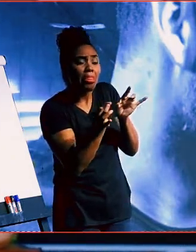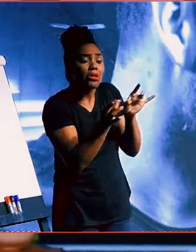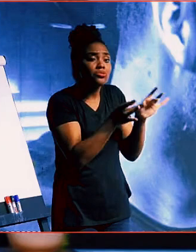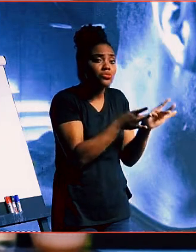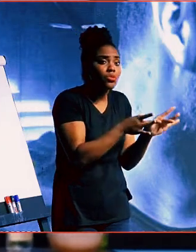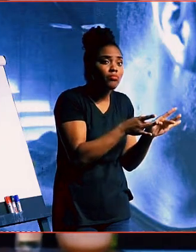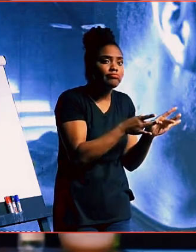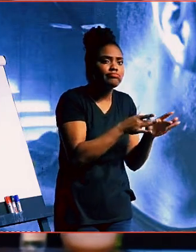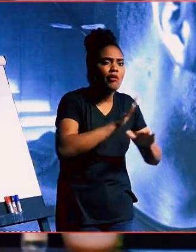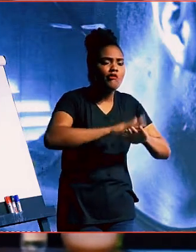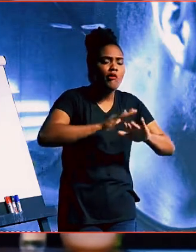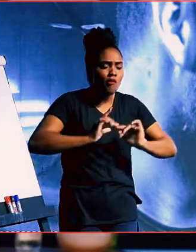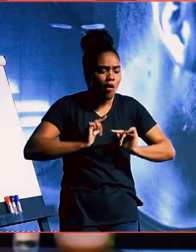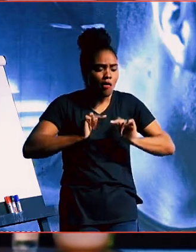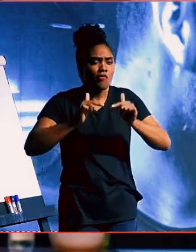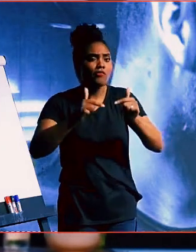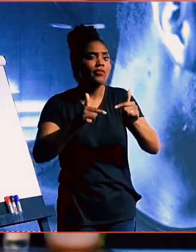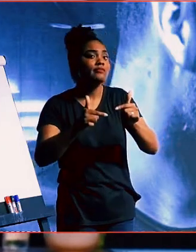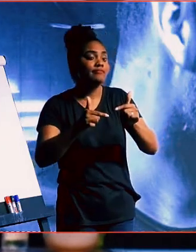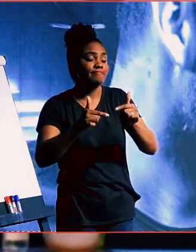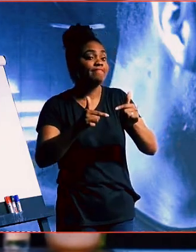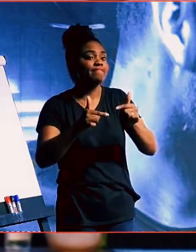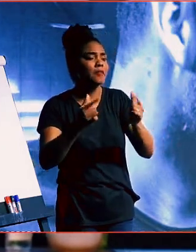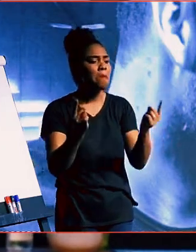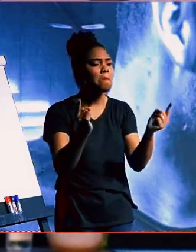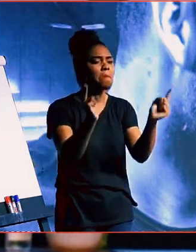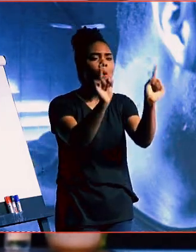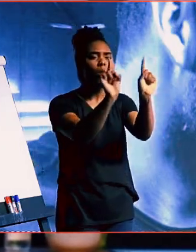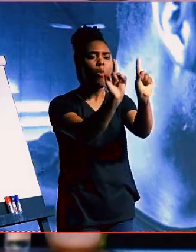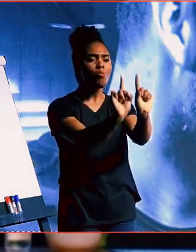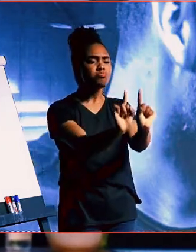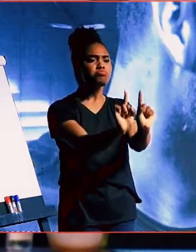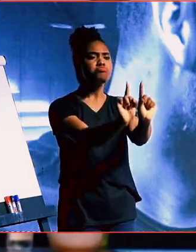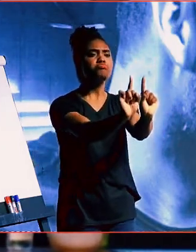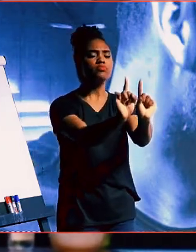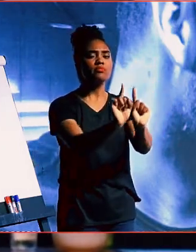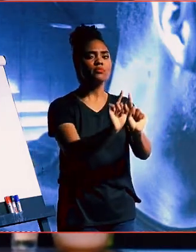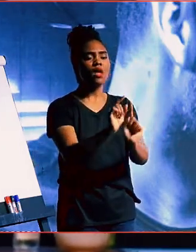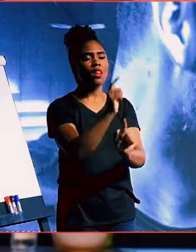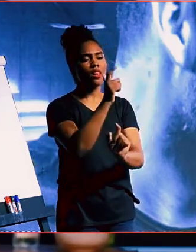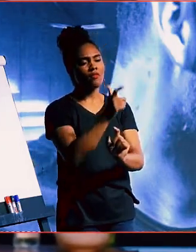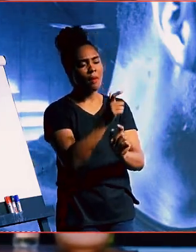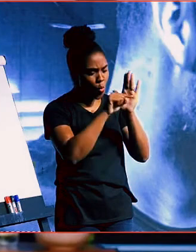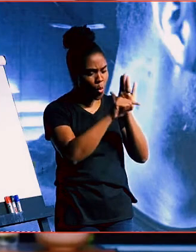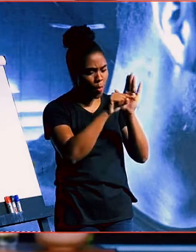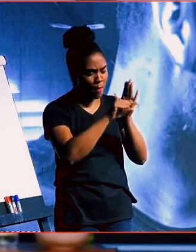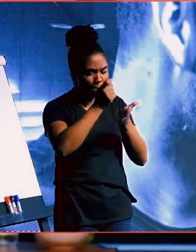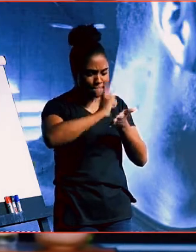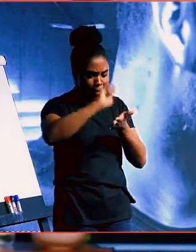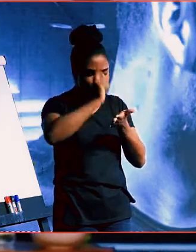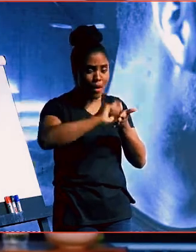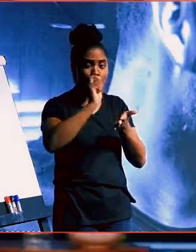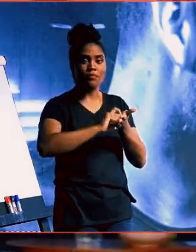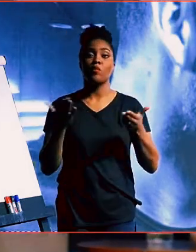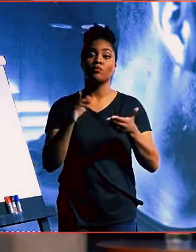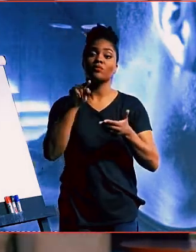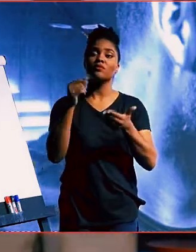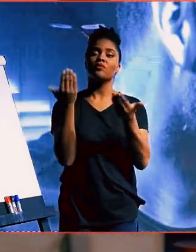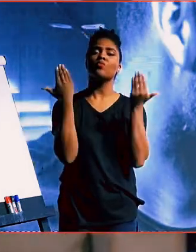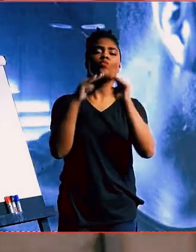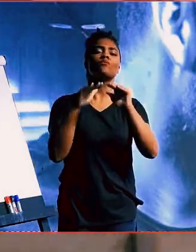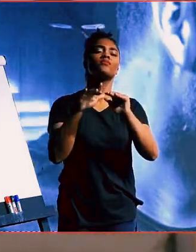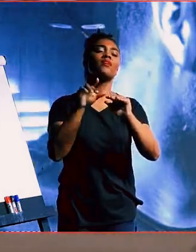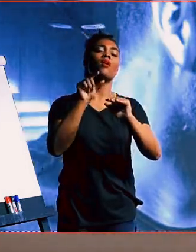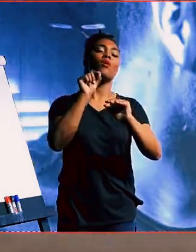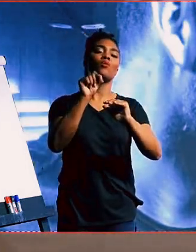monte de gente que as pessoas falavam que não ia dar certo ele não ouviu o que que ele fez aí você pega um monte de coisa e anota que que você vai ter que confrontar você